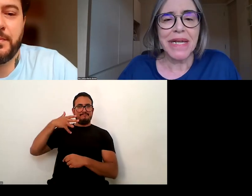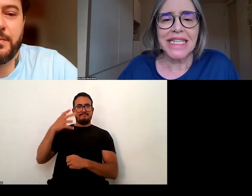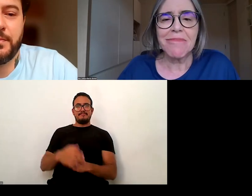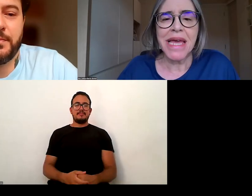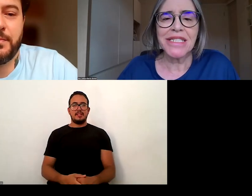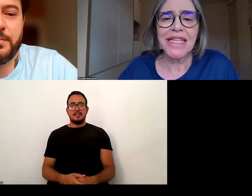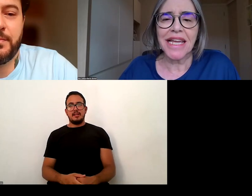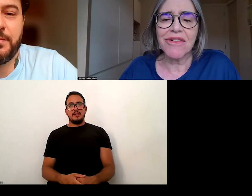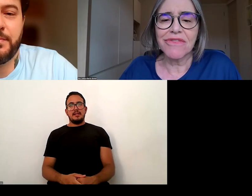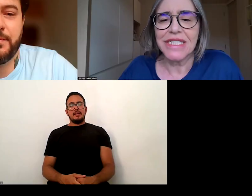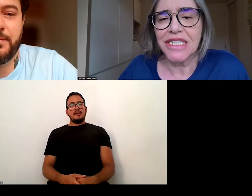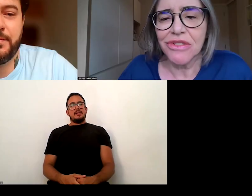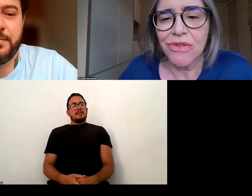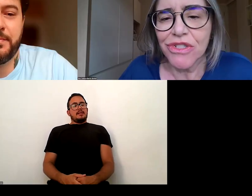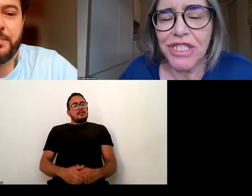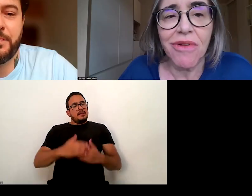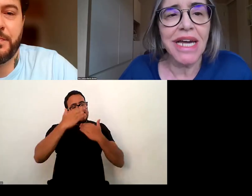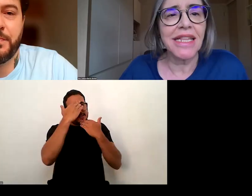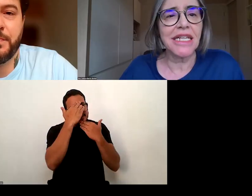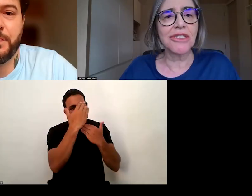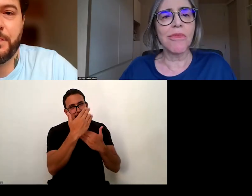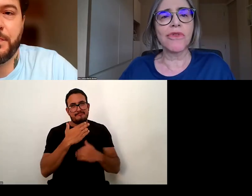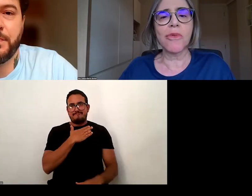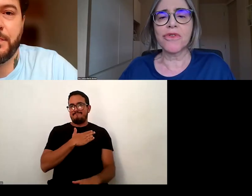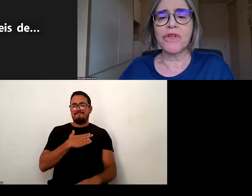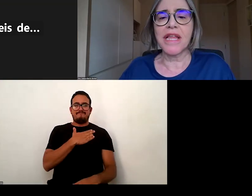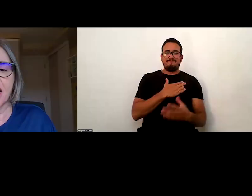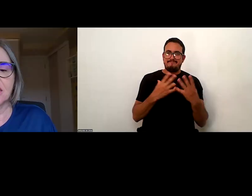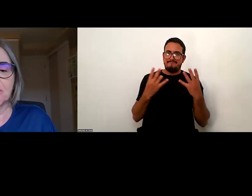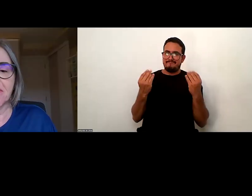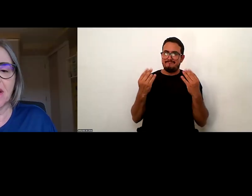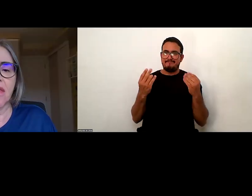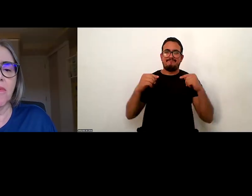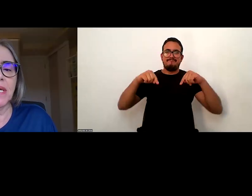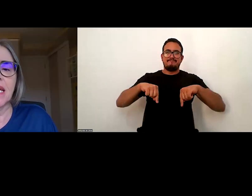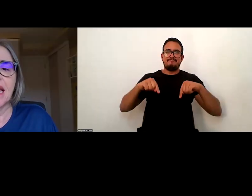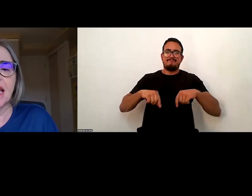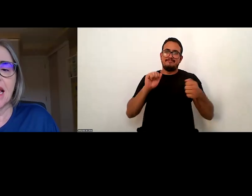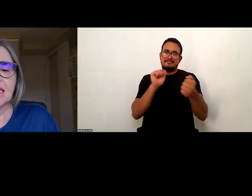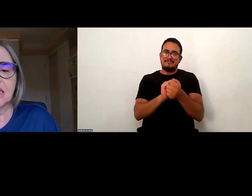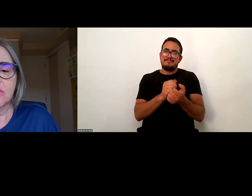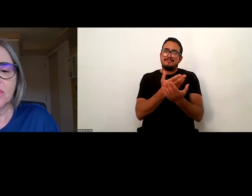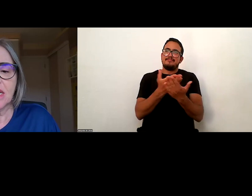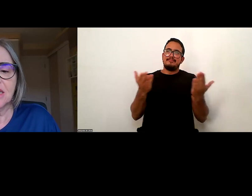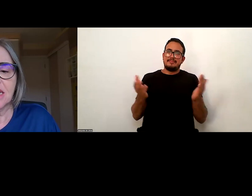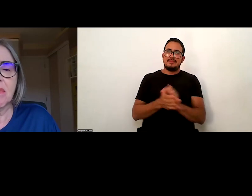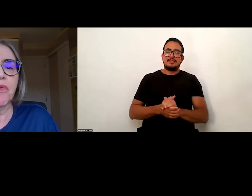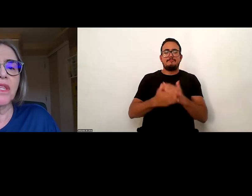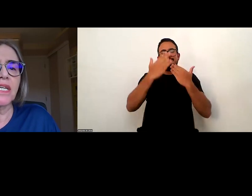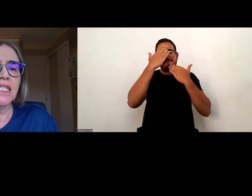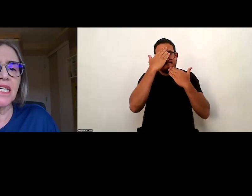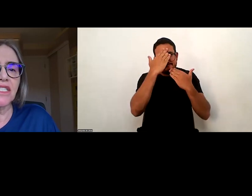Obrigada, é um prazer imenso estar aqui com vocês hoje, tá? Eu agradeço muito a oportunidade para falar sobre esse assunto que é de